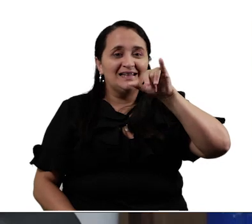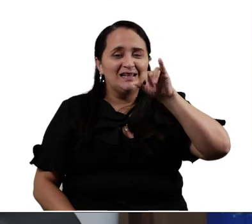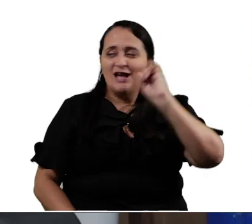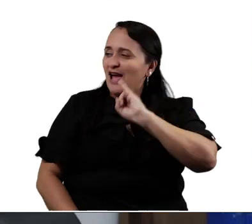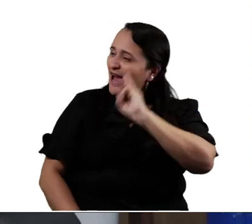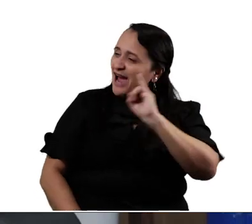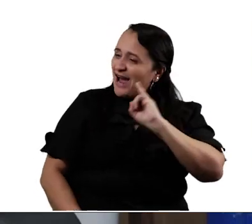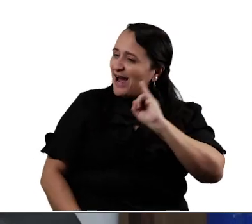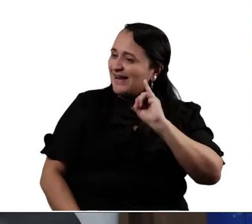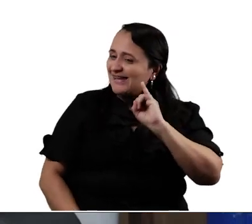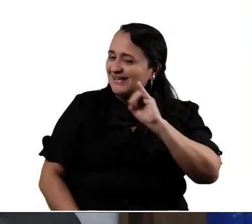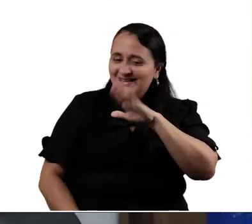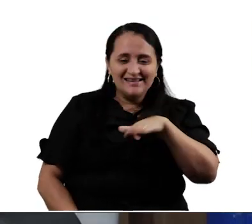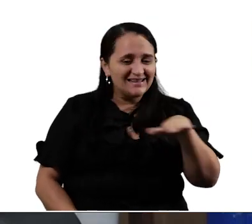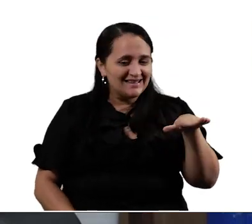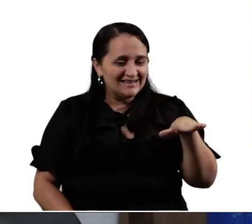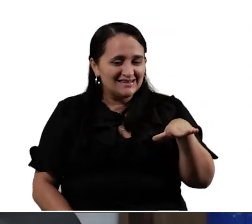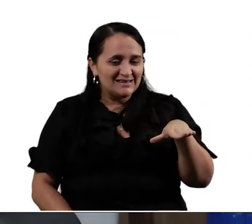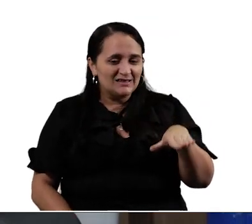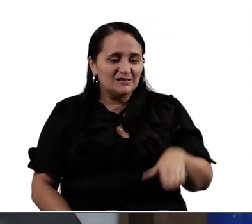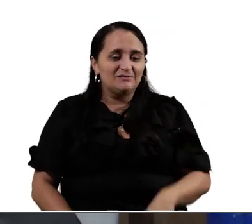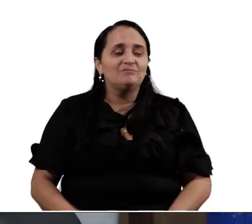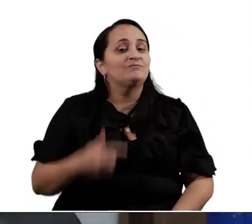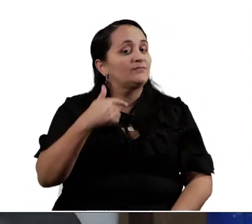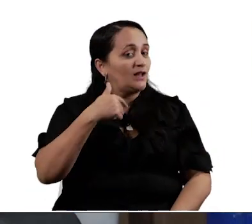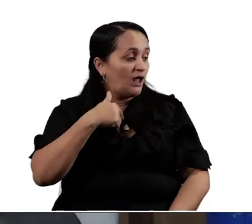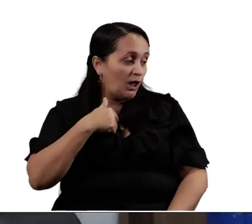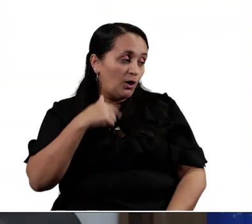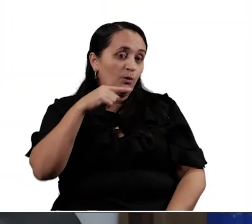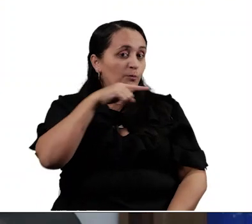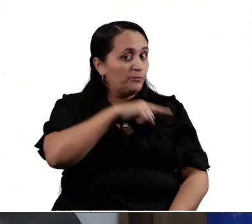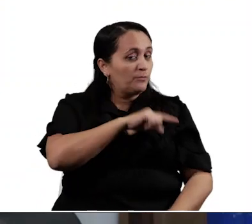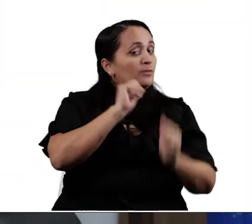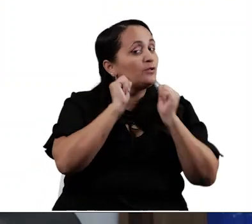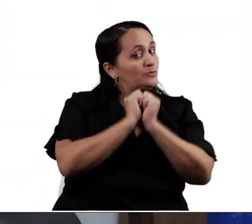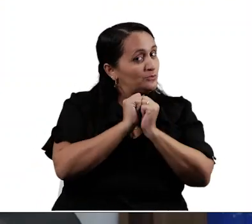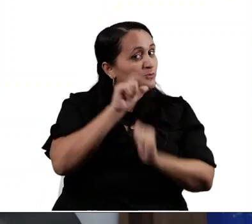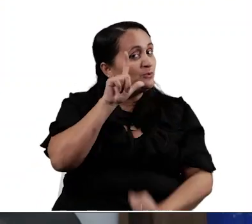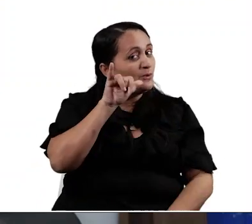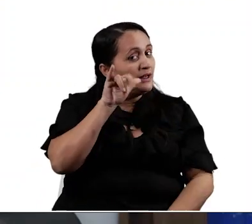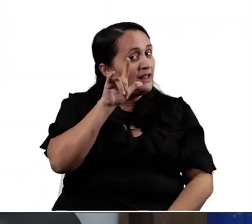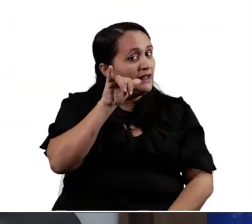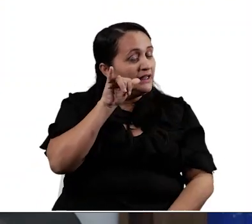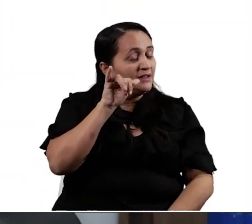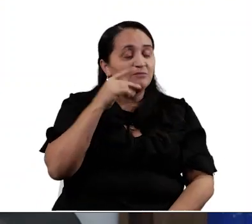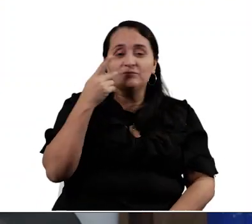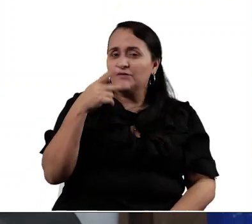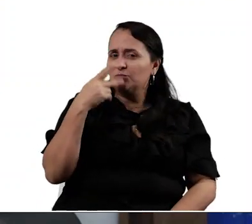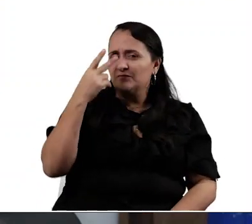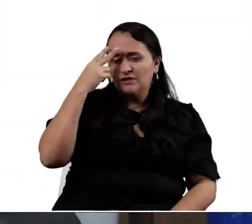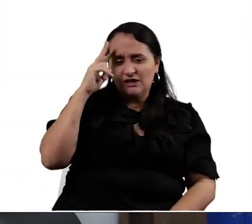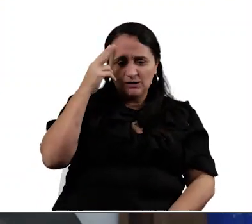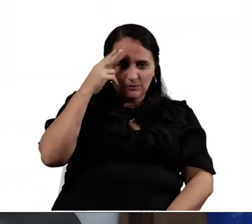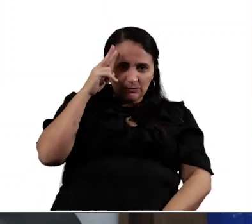bem, crianças? Então, eu e a Lili vamos agora contar para vocês a história O Cabelo de Sara, que é